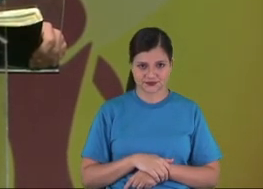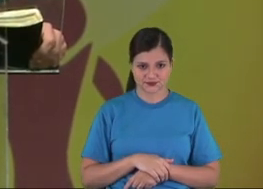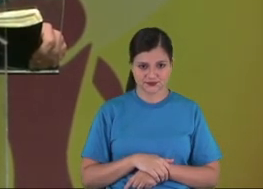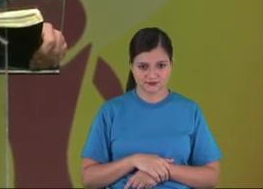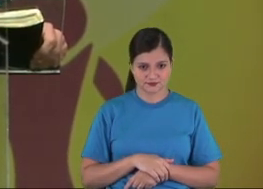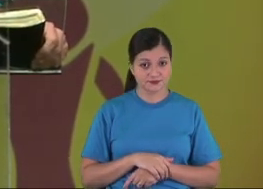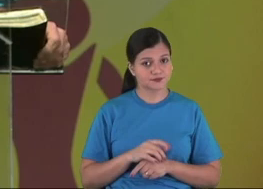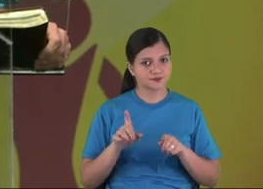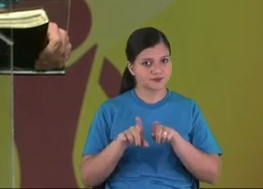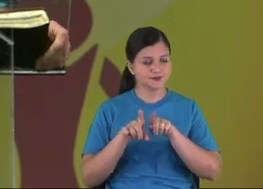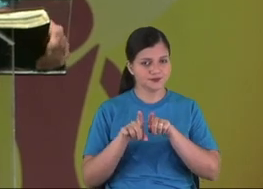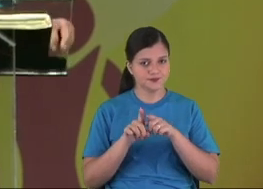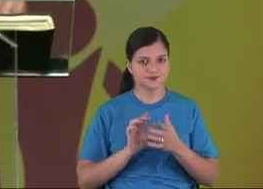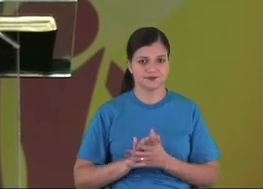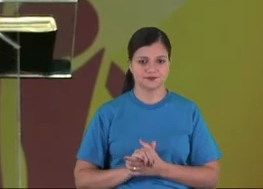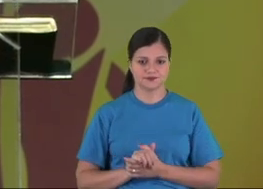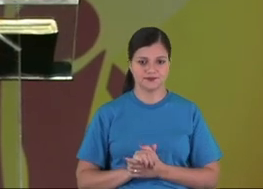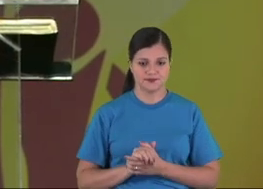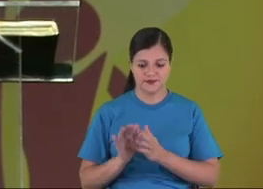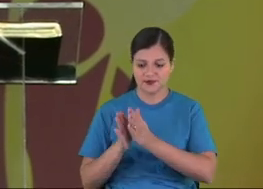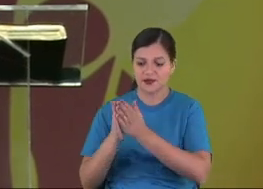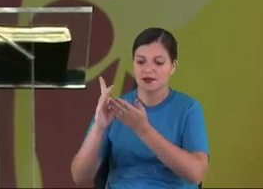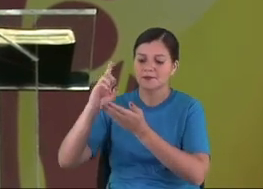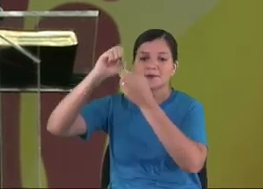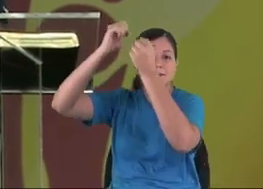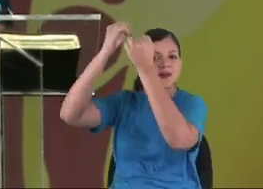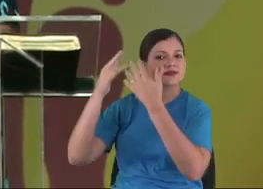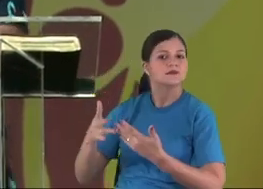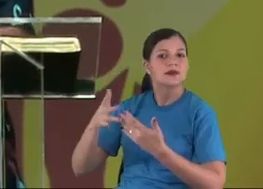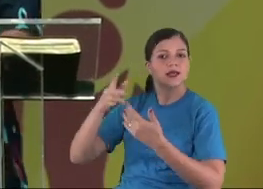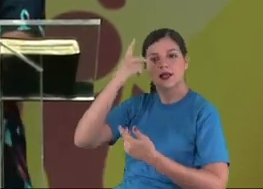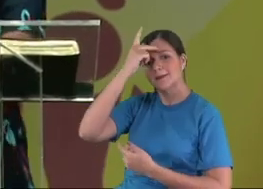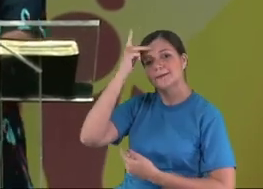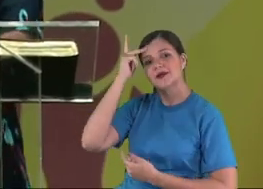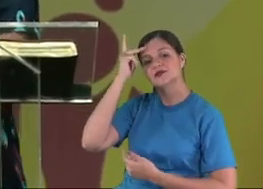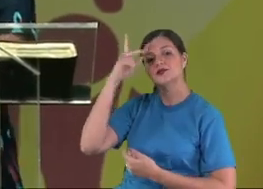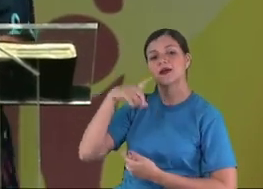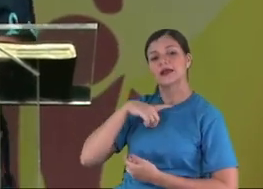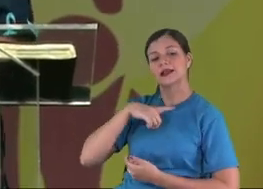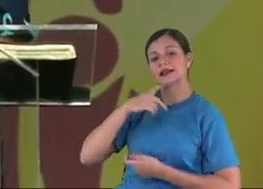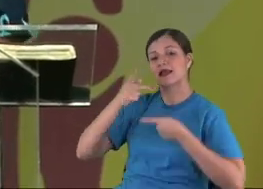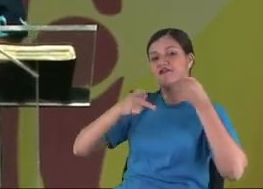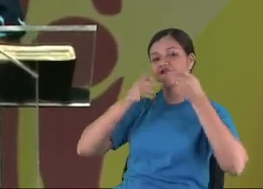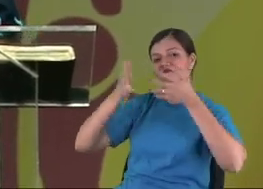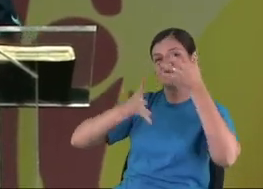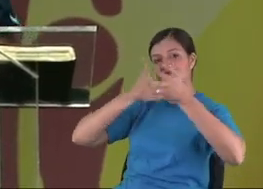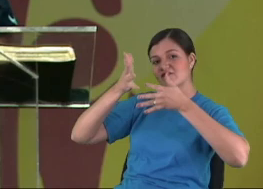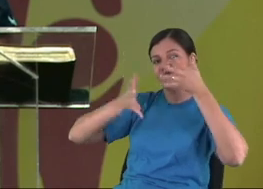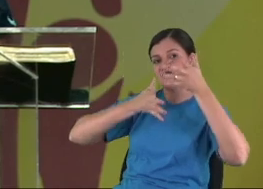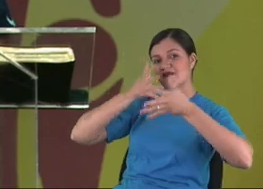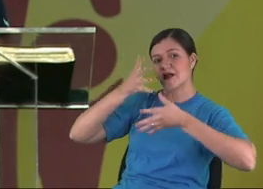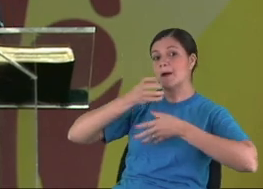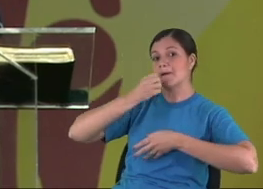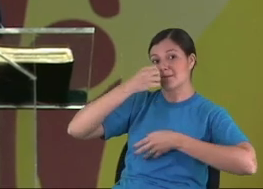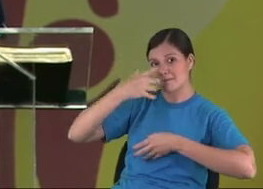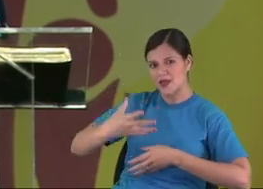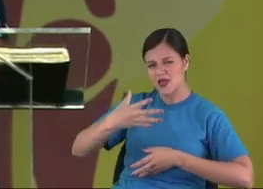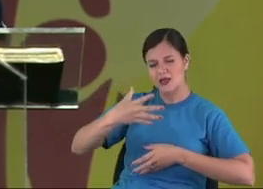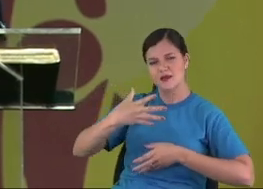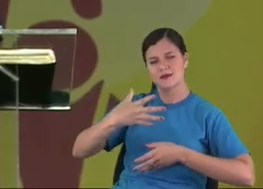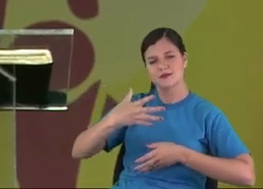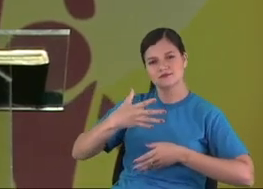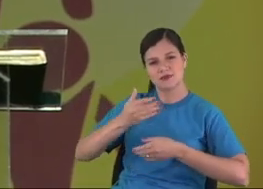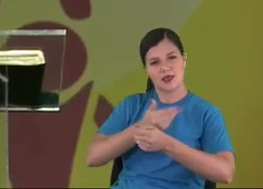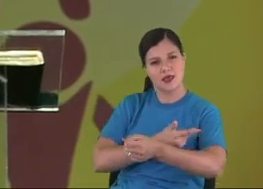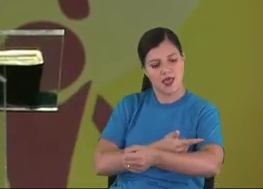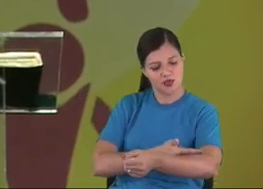E falar nisso, a Bíblia diz que aquela pessoa que tem a fala bem polida, bem gentil,